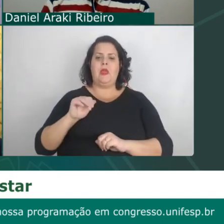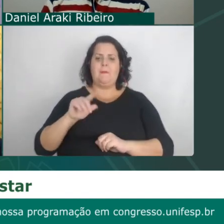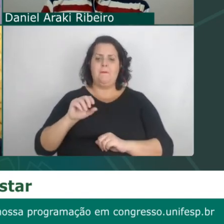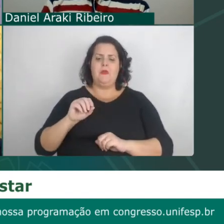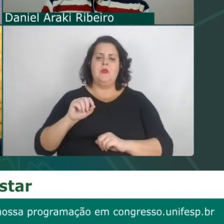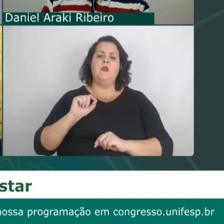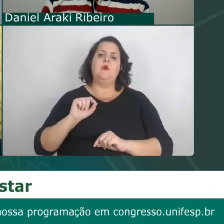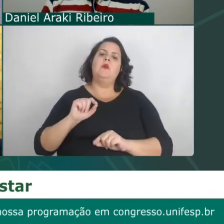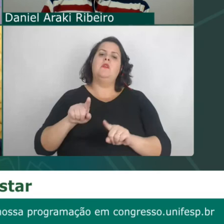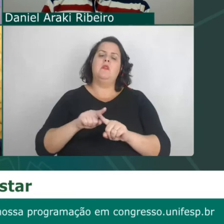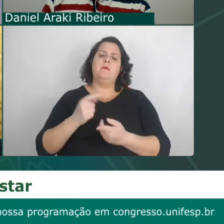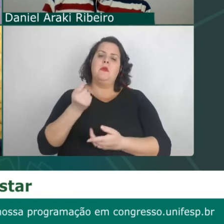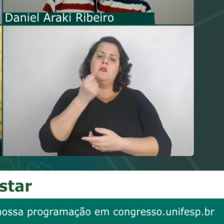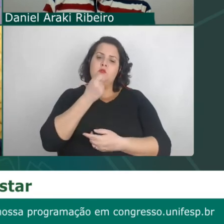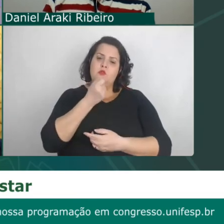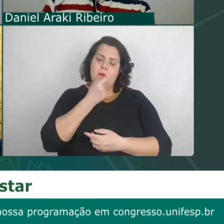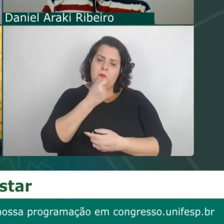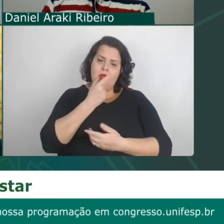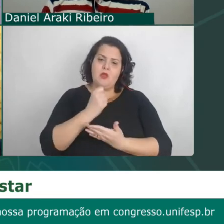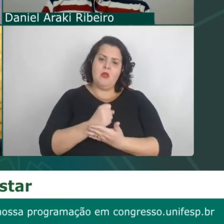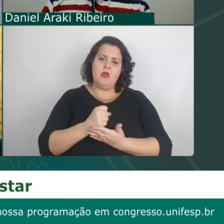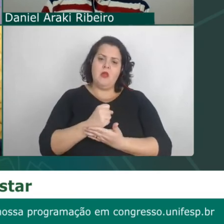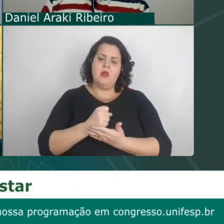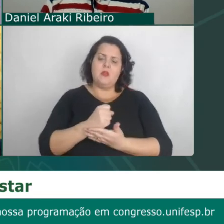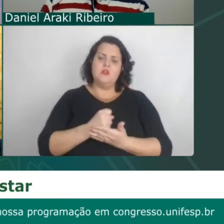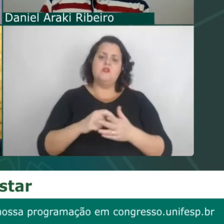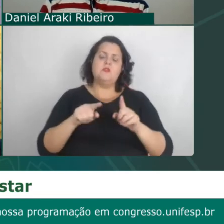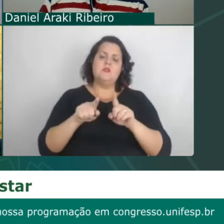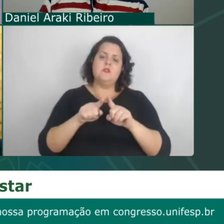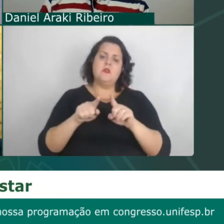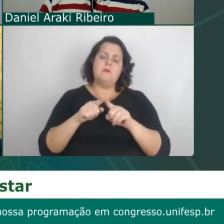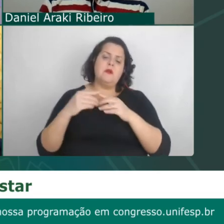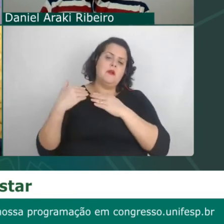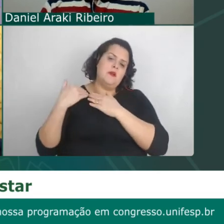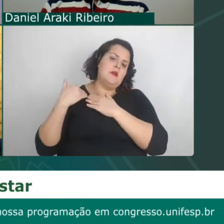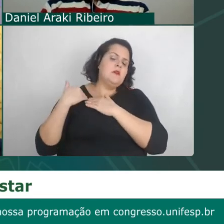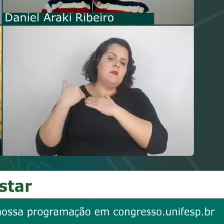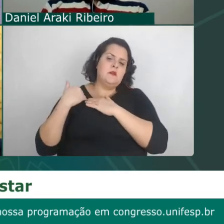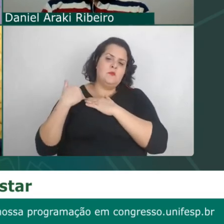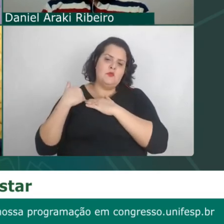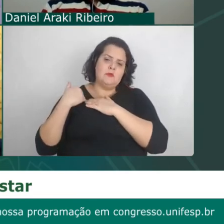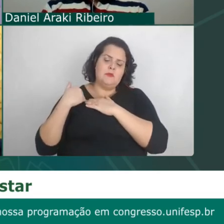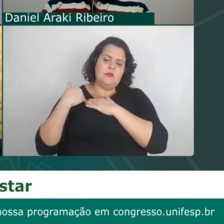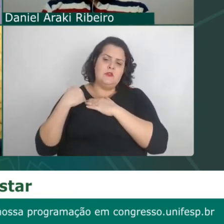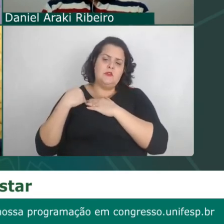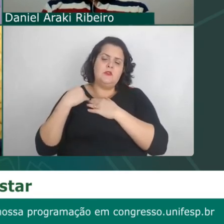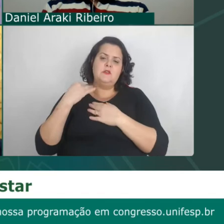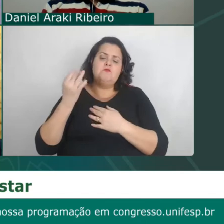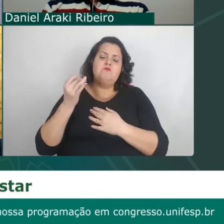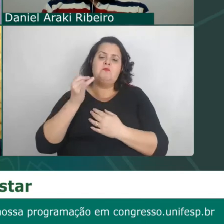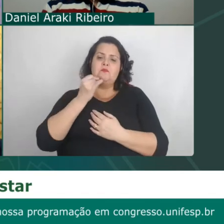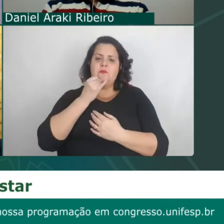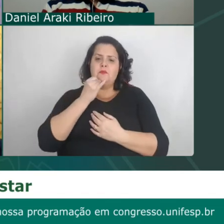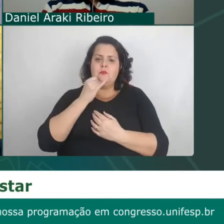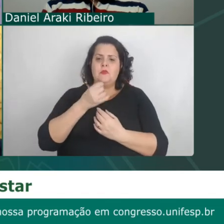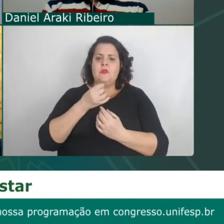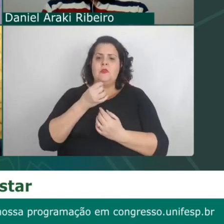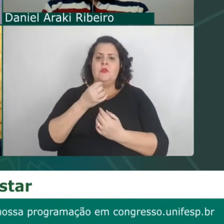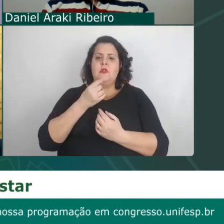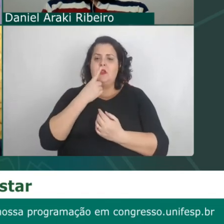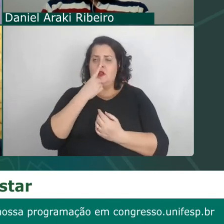fármacos, o papel, o nosso papel, né? Quer dizer, o problema muito com o descarte